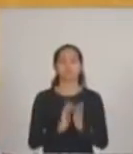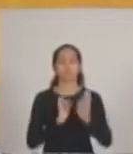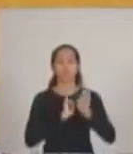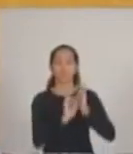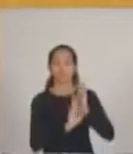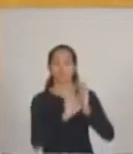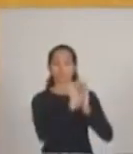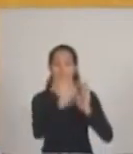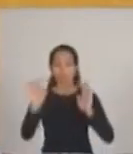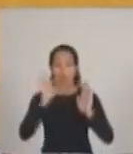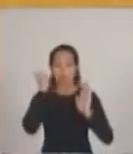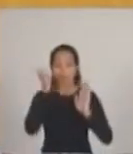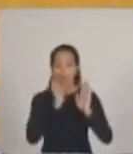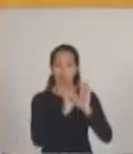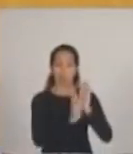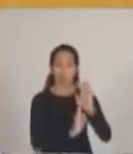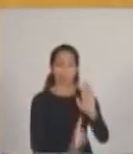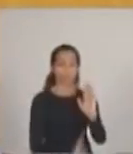forma nominal.